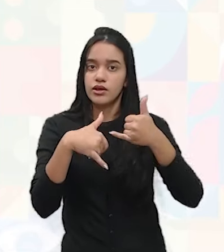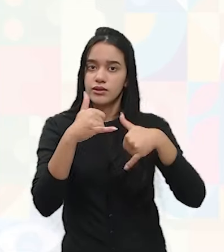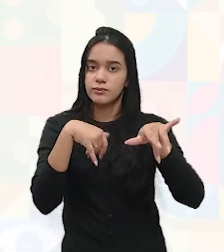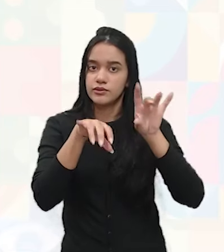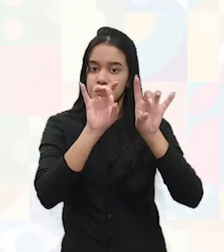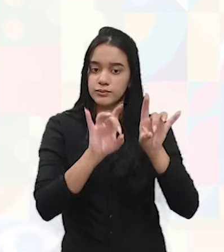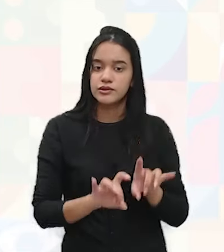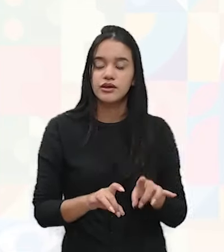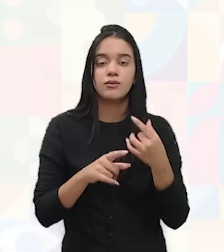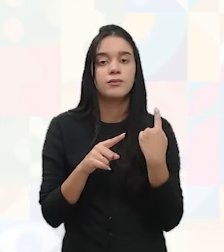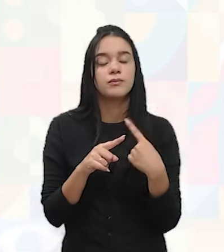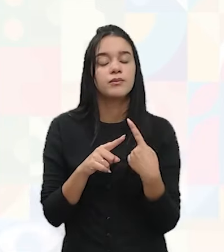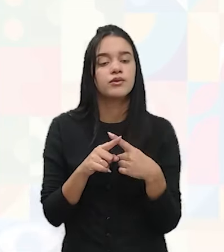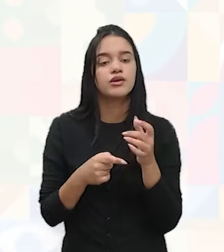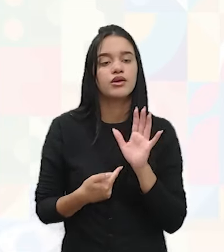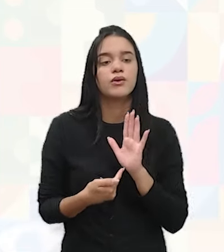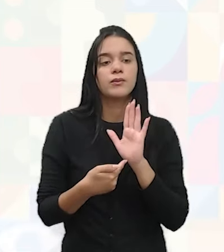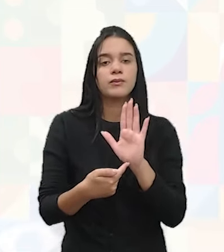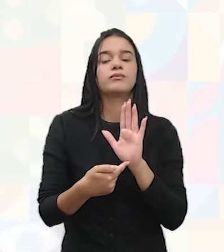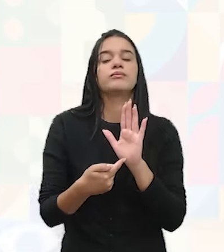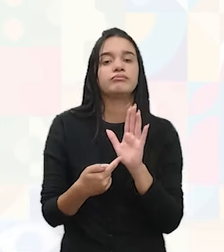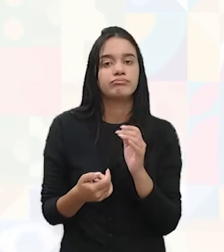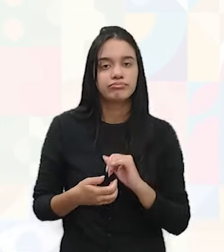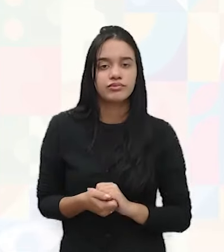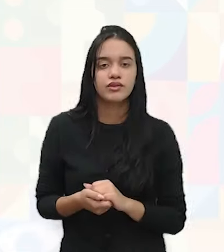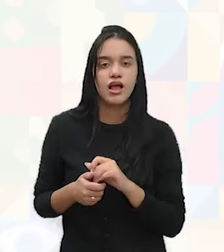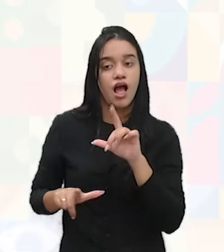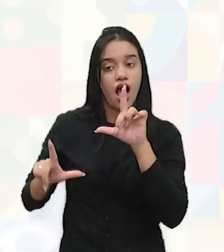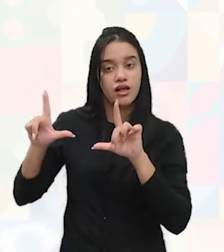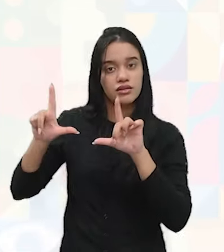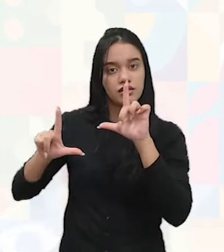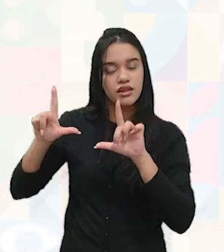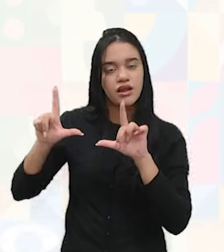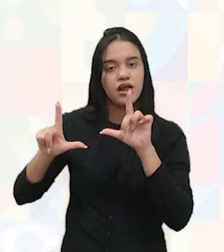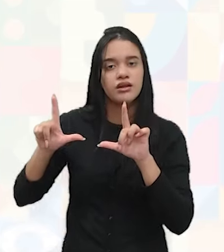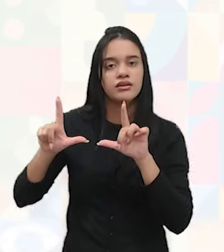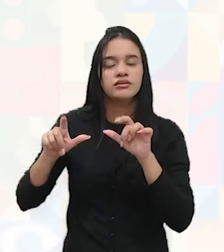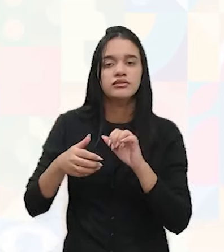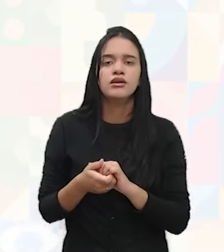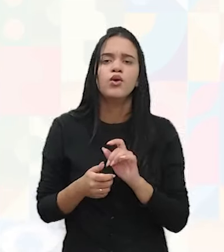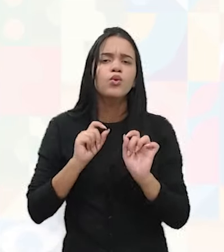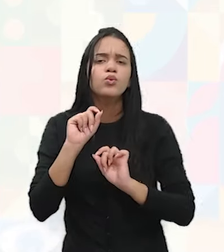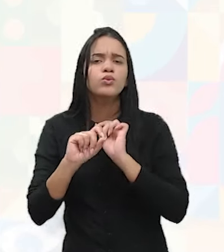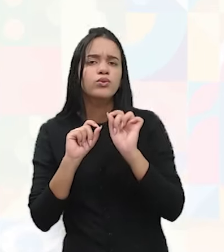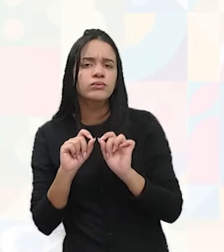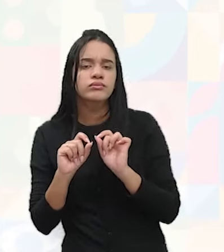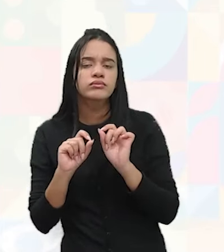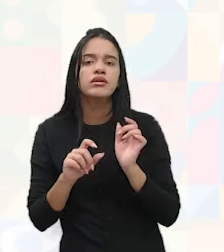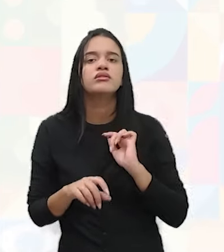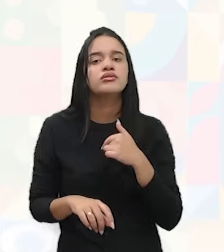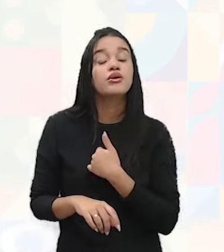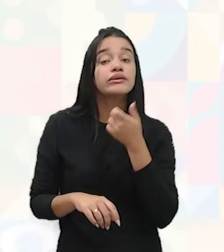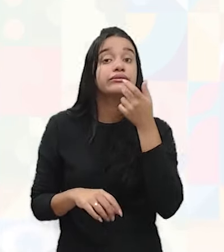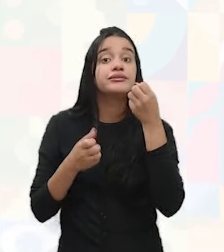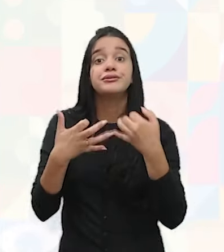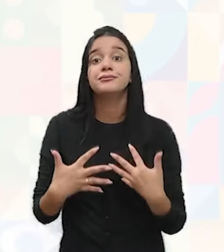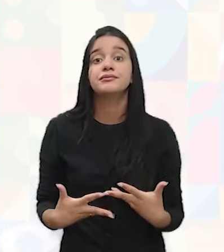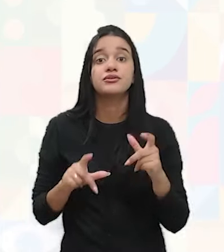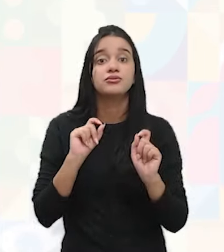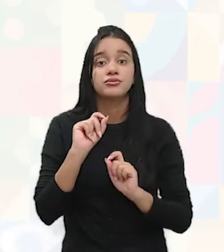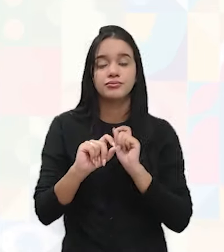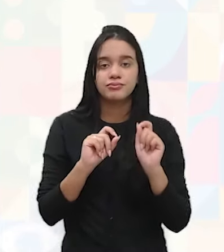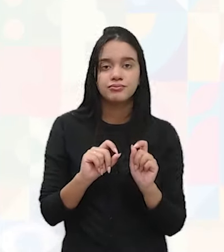aí eu destaquei aí no fim da da nossa tela tá extinção química o que é isso né a gente fala muito de abafamento